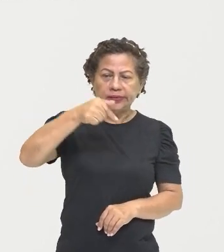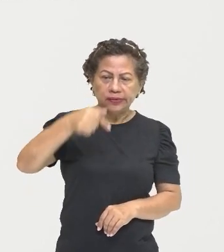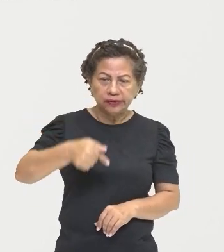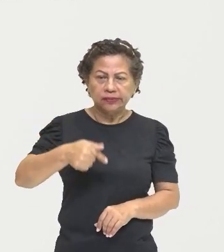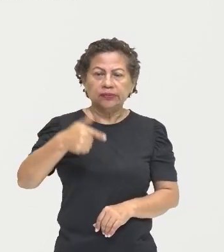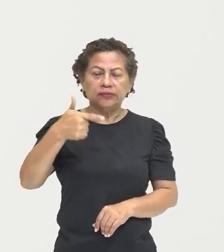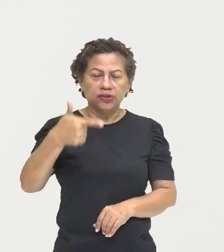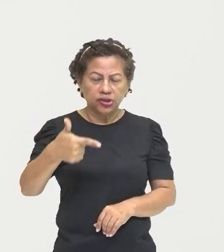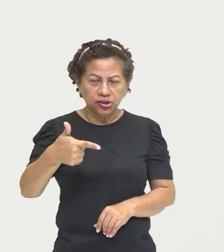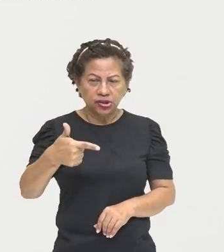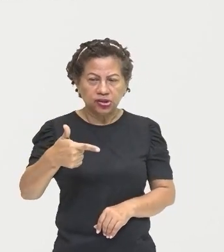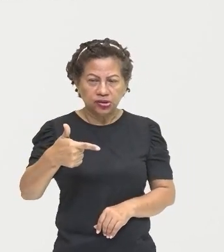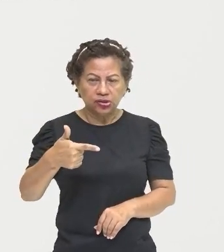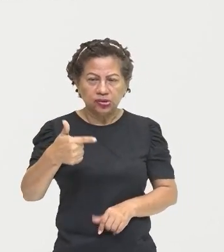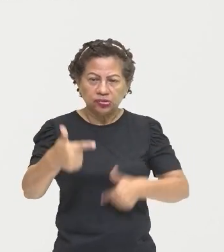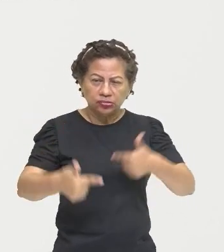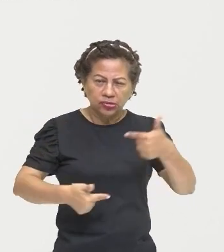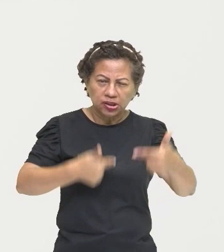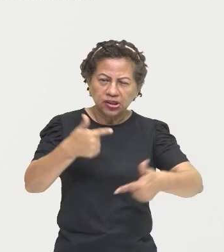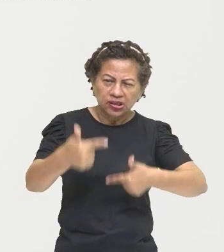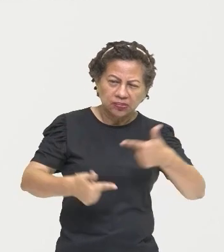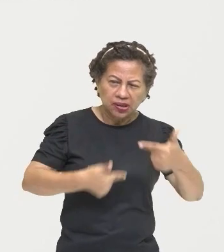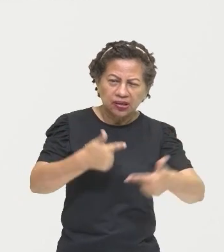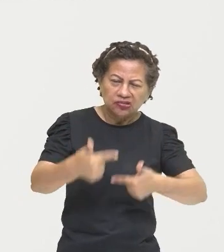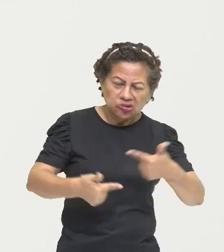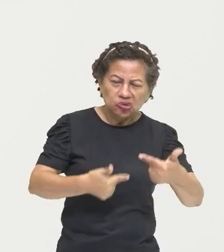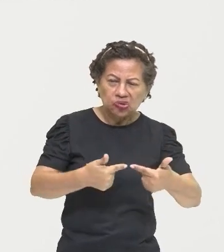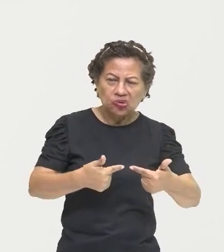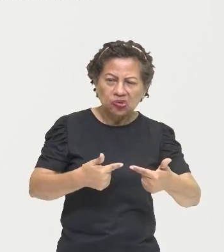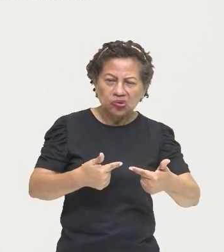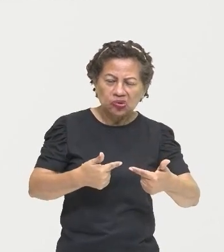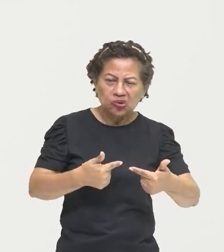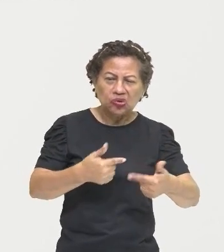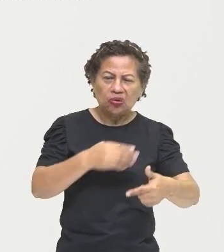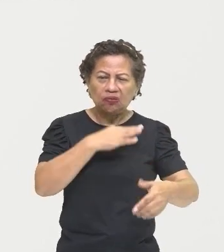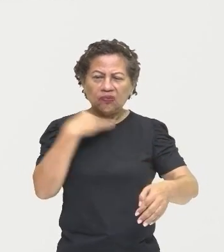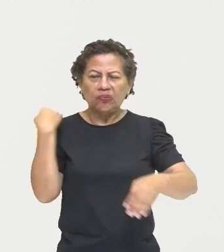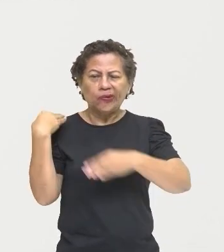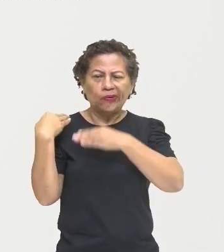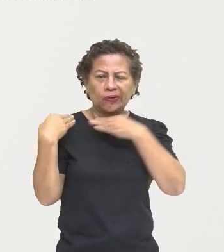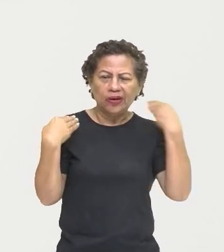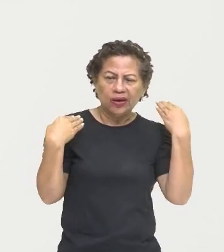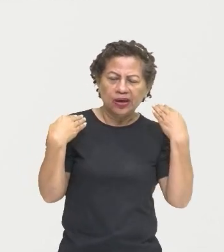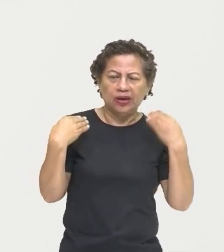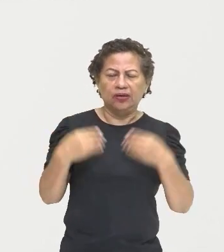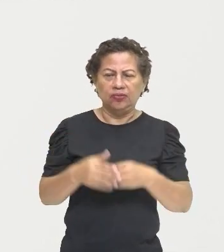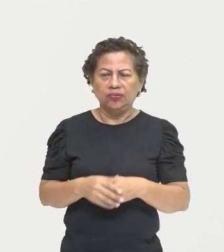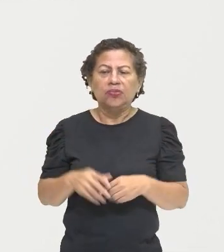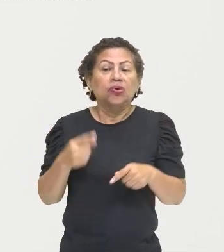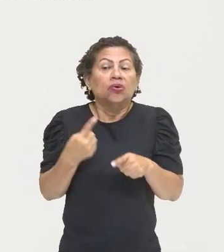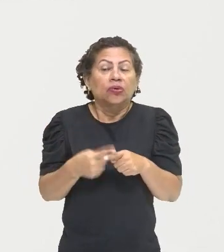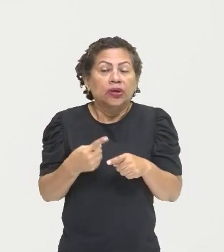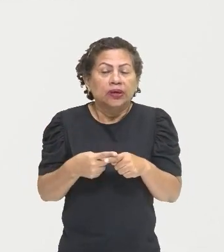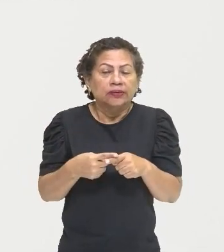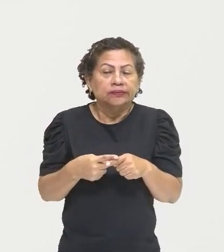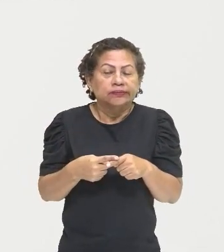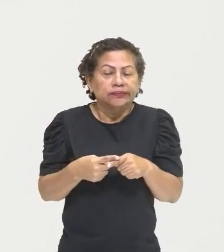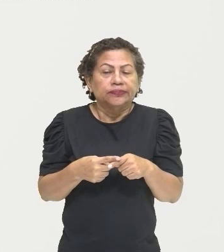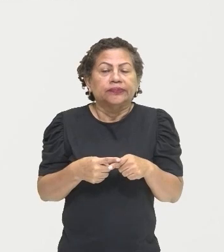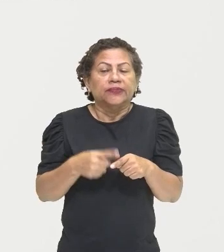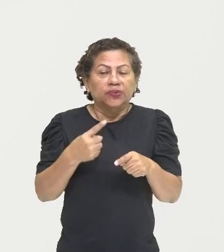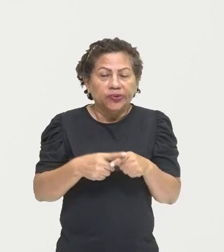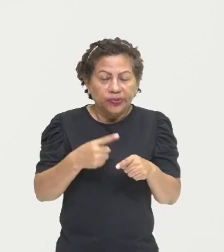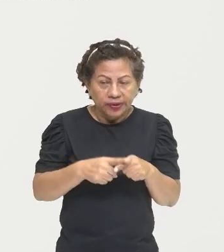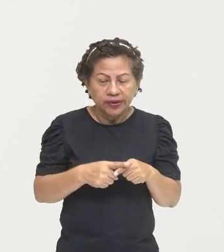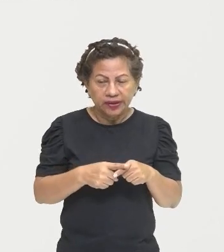772 trabalhadores foram mortos em decorrência, principalmente, da luta pela